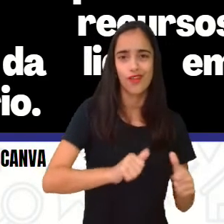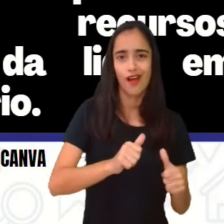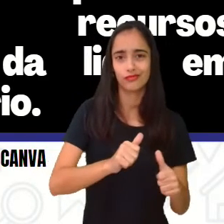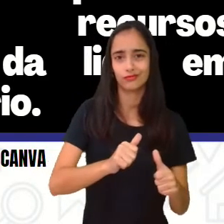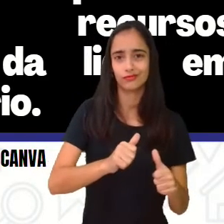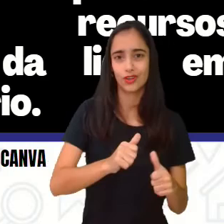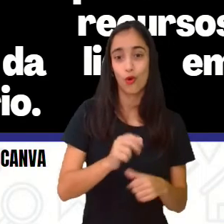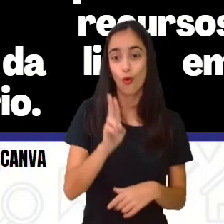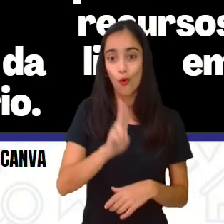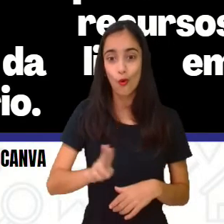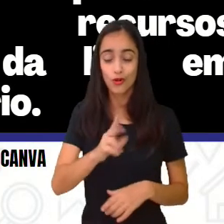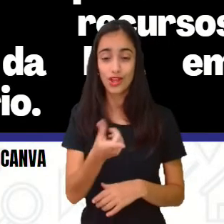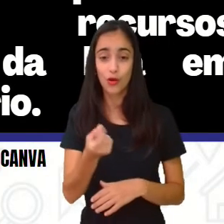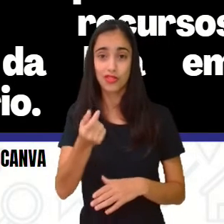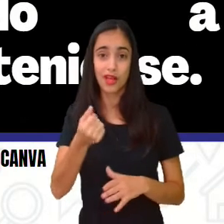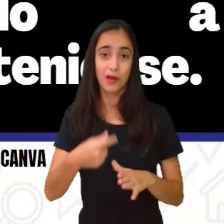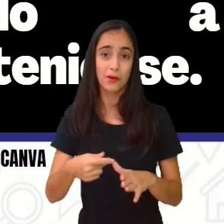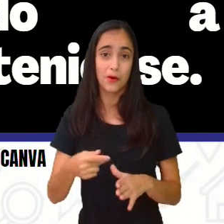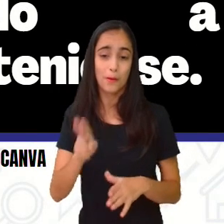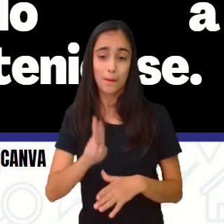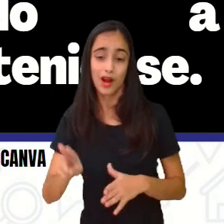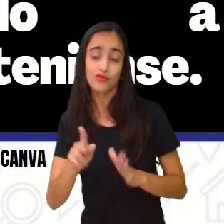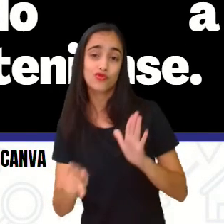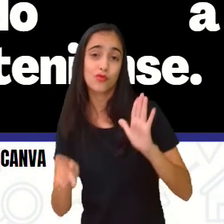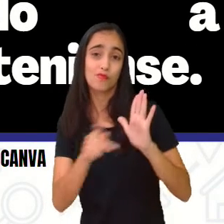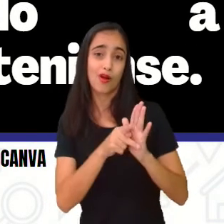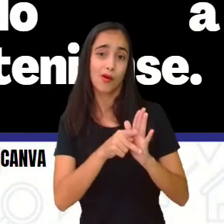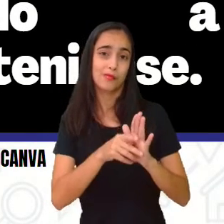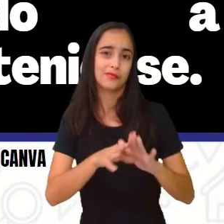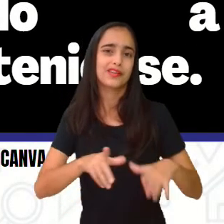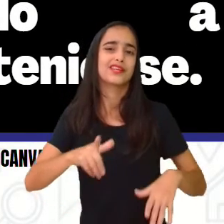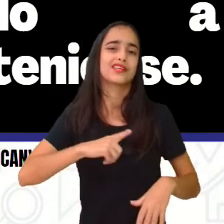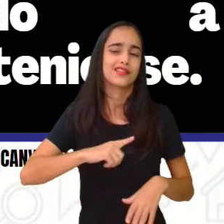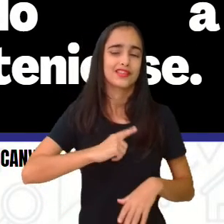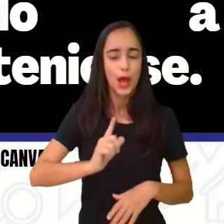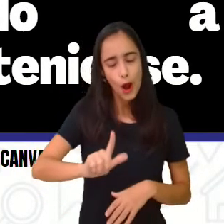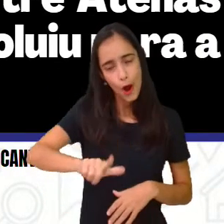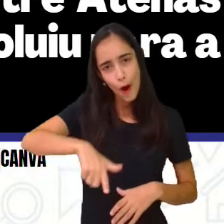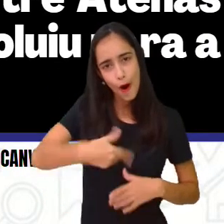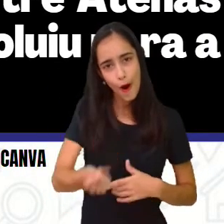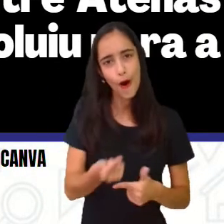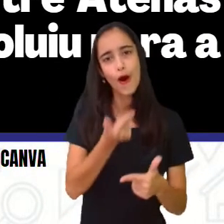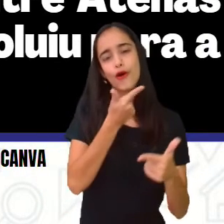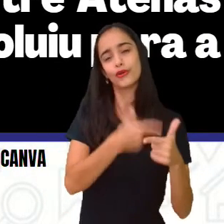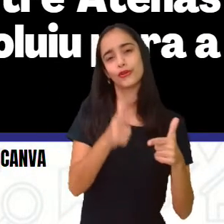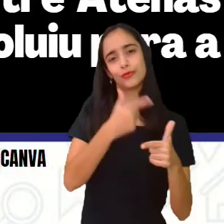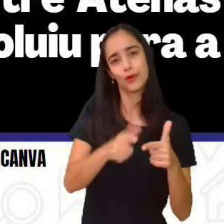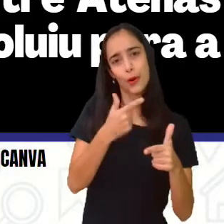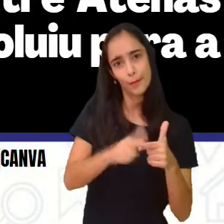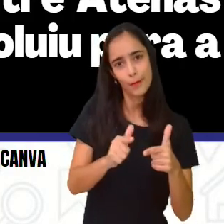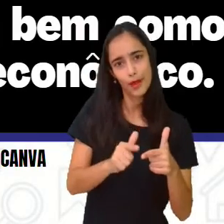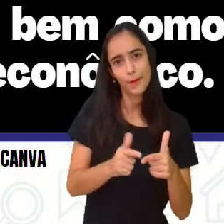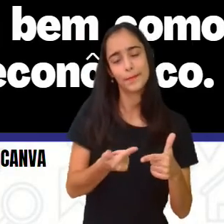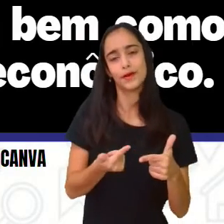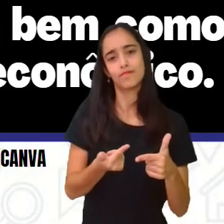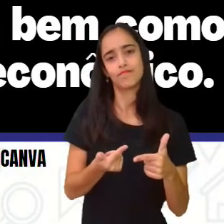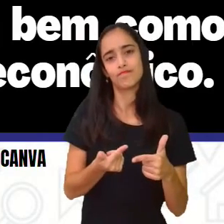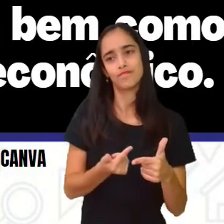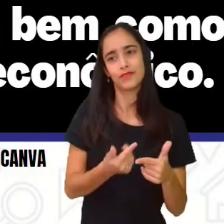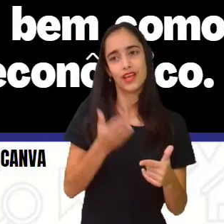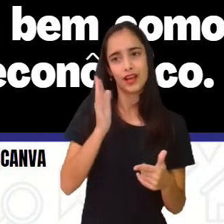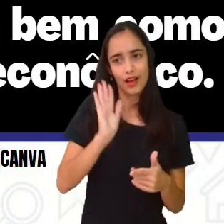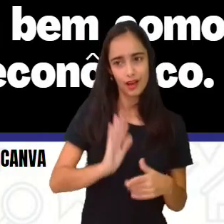gerar um conflito entre Atenas e Esparta. Deixa eu avançar aqui para chegar.